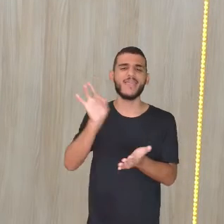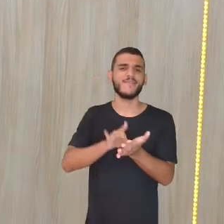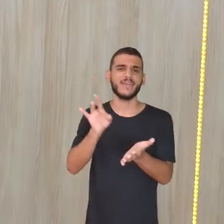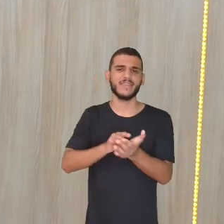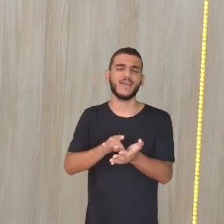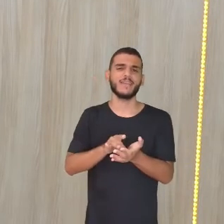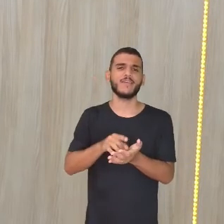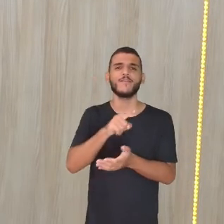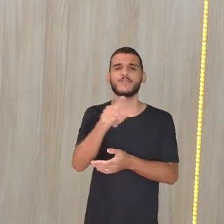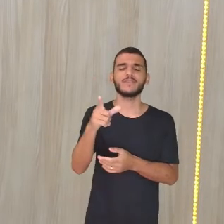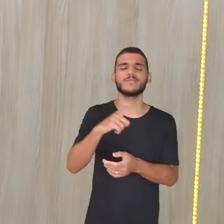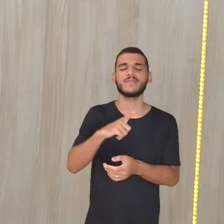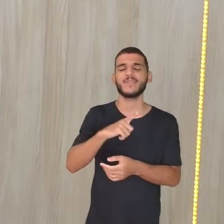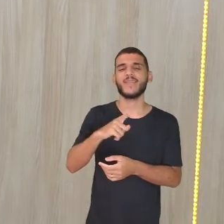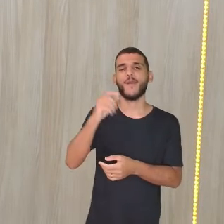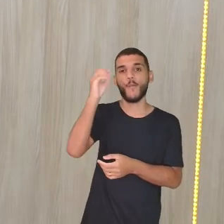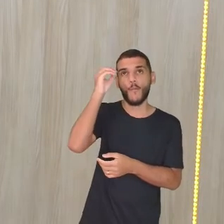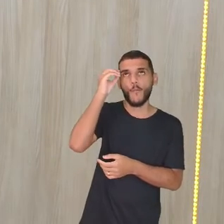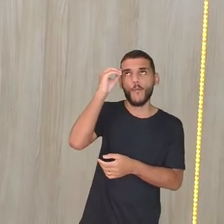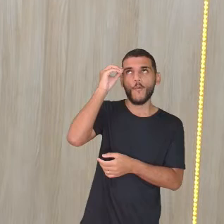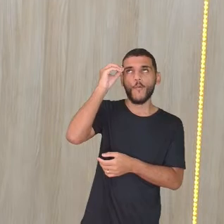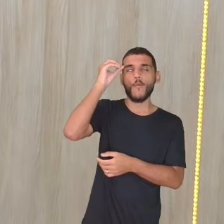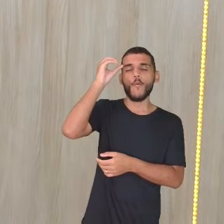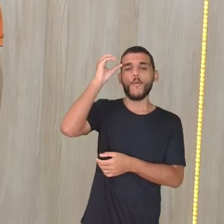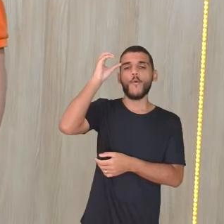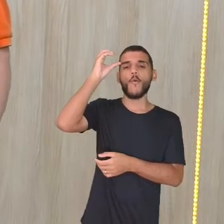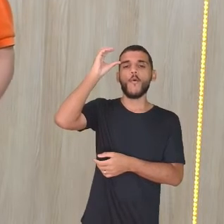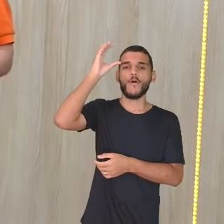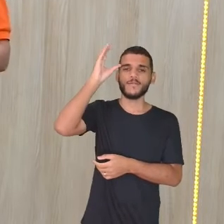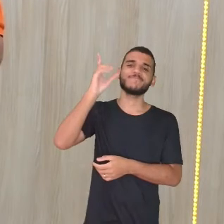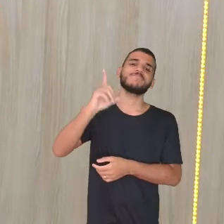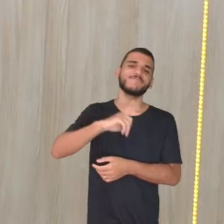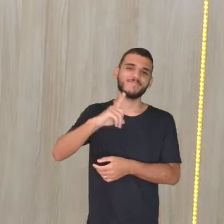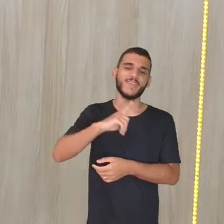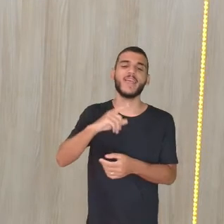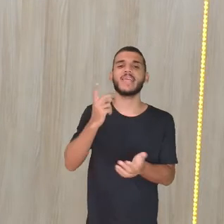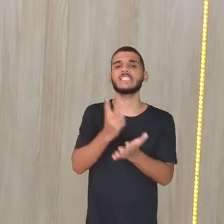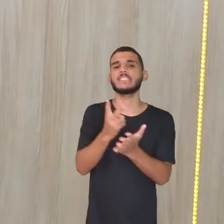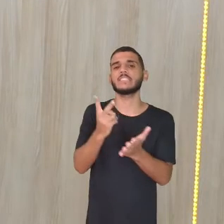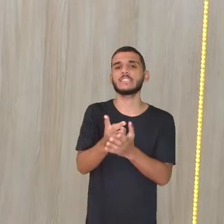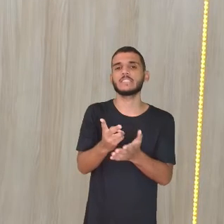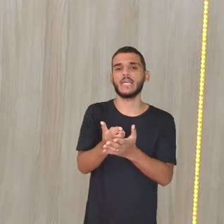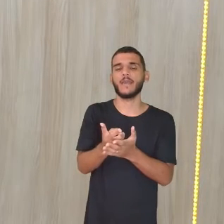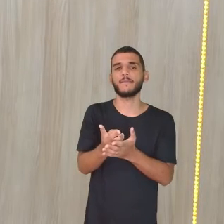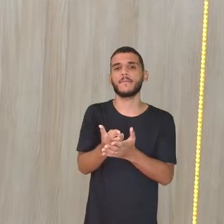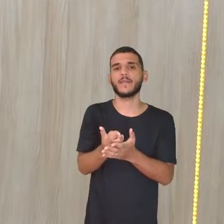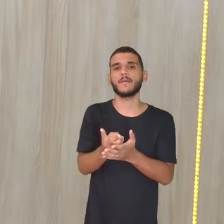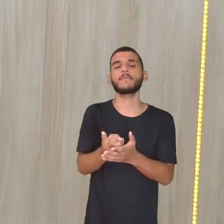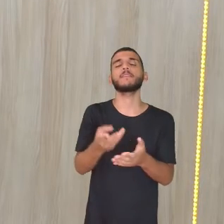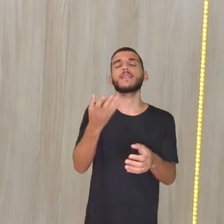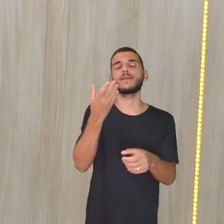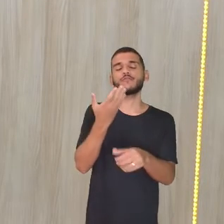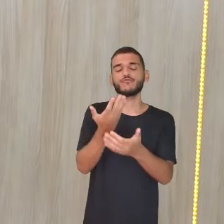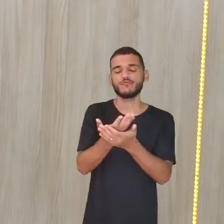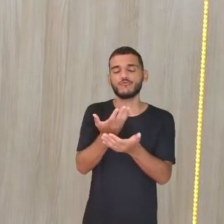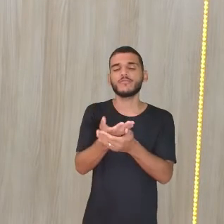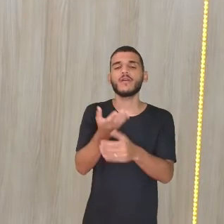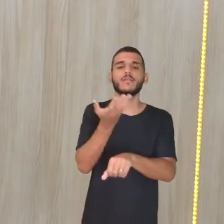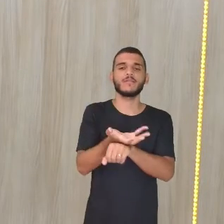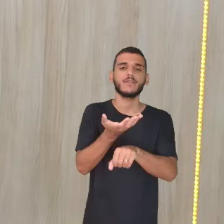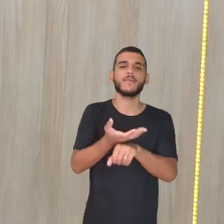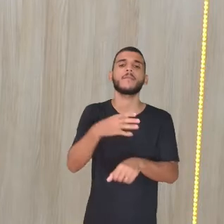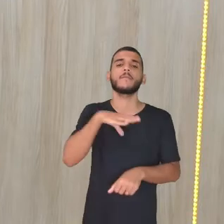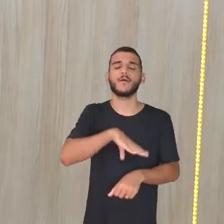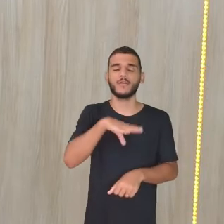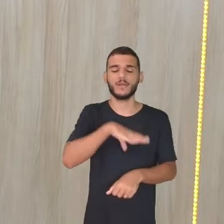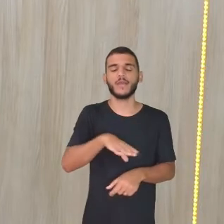arrasem no conhecimento, não é? E estejam aí, não é? Ligadinhos na disciplina de língua portuguesa, mas também em todas